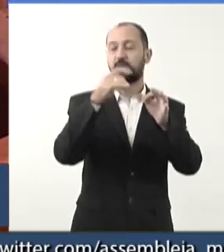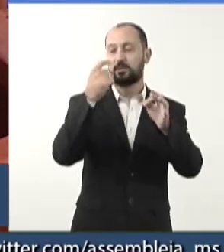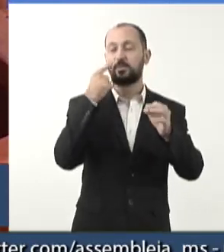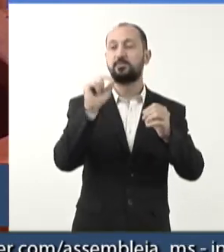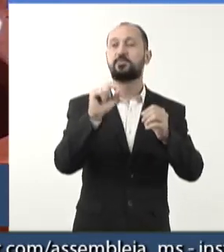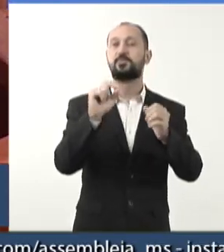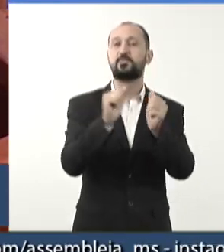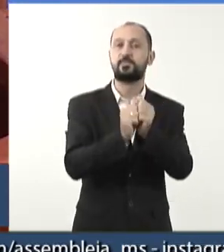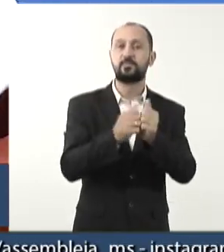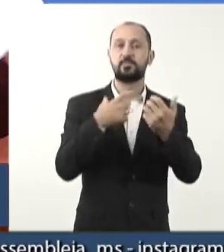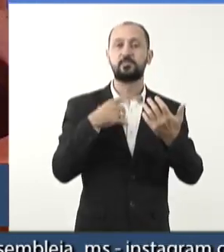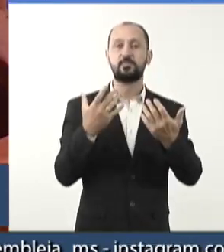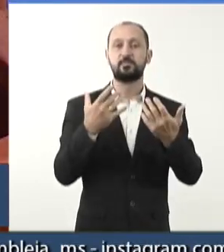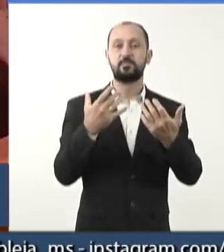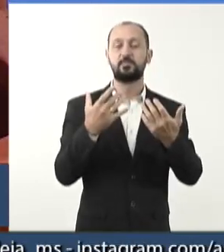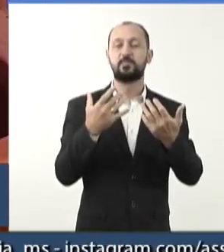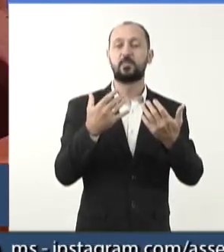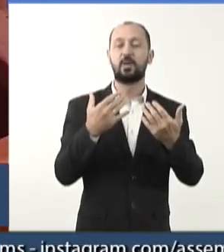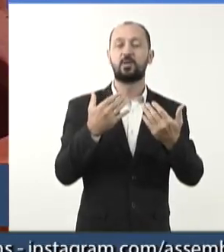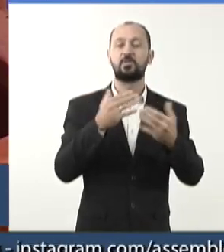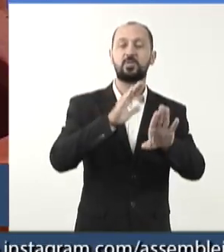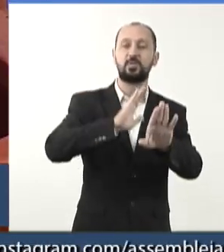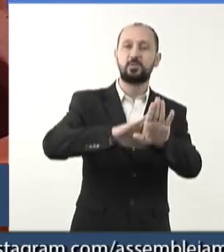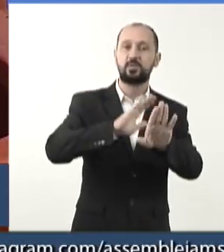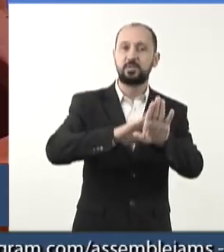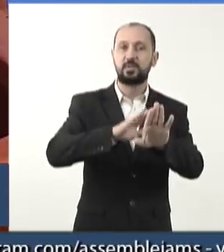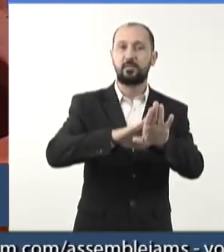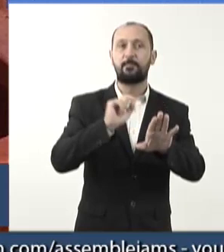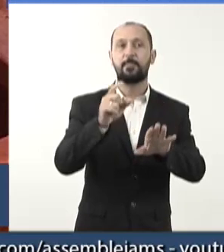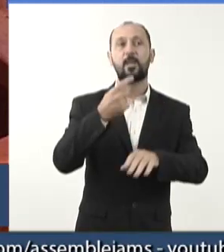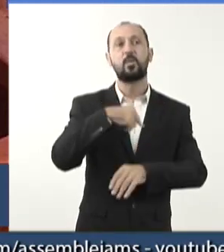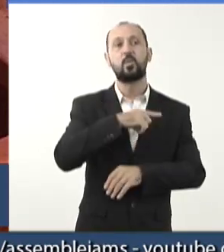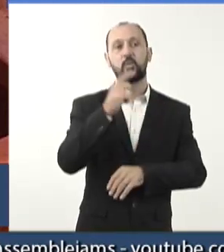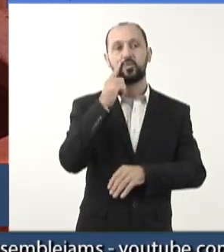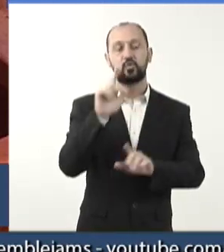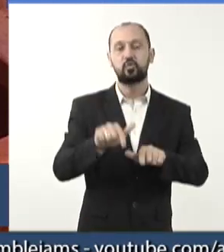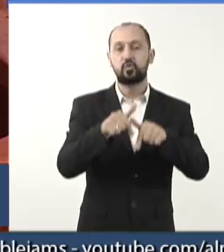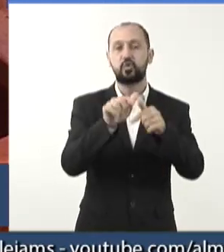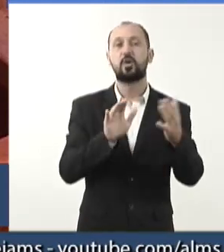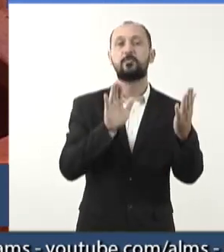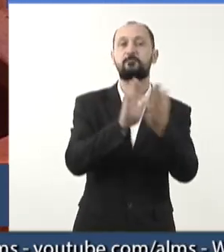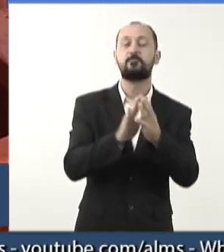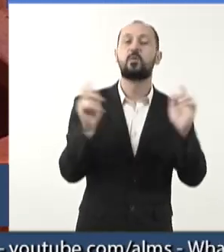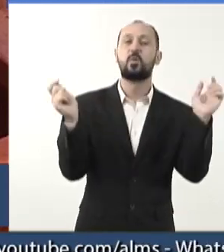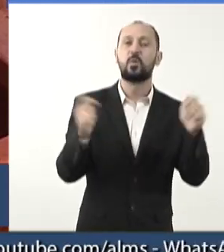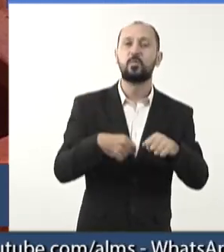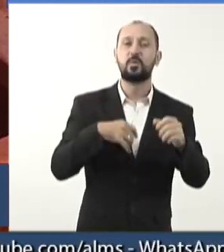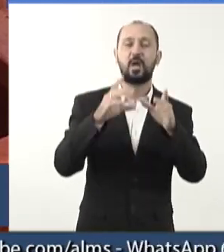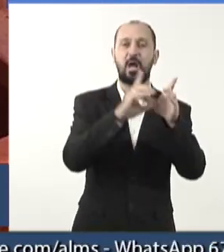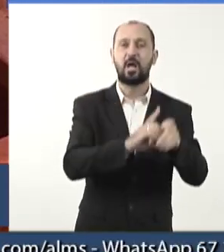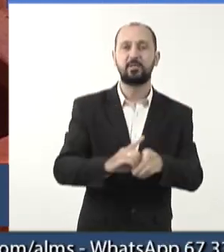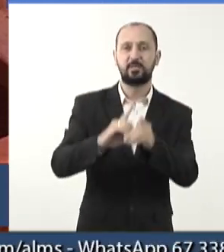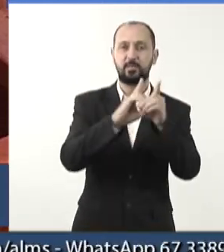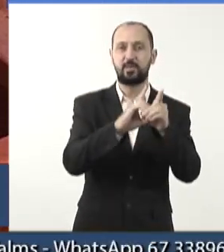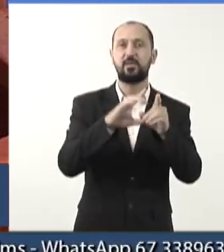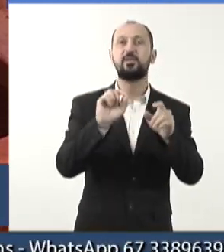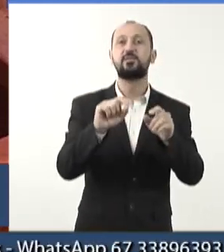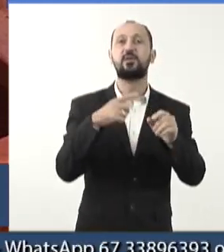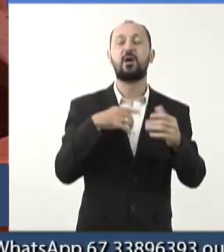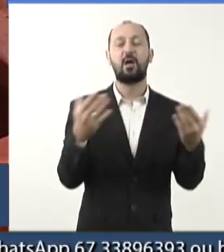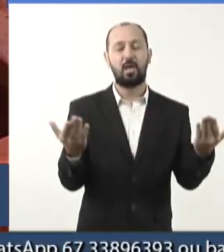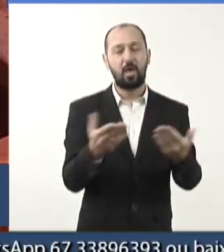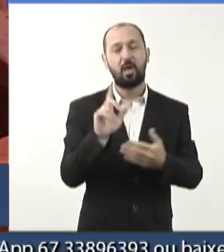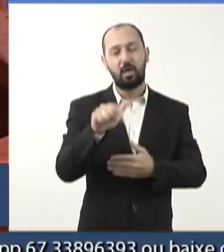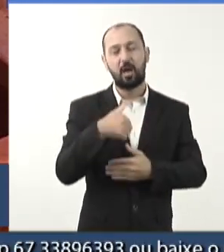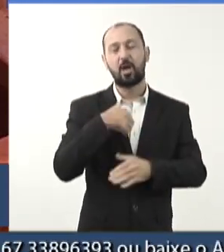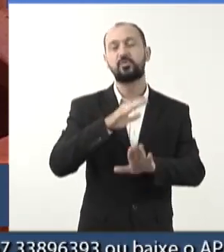gente querer questionar a ideologia, a gente está enfrentando e combatendo a democracia. E isso